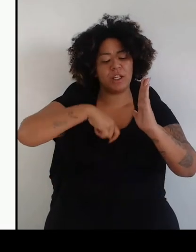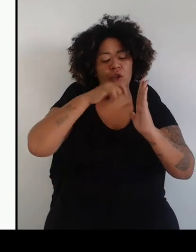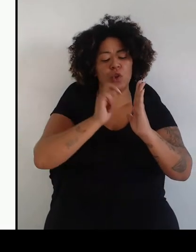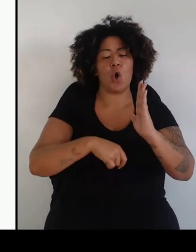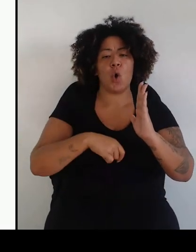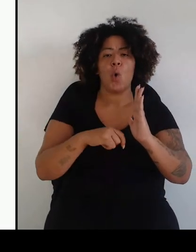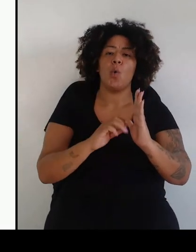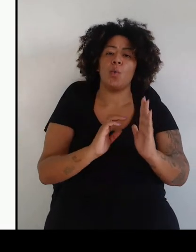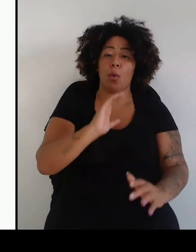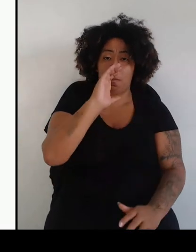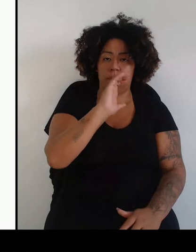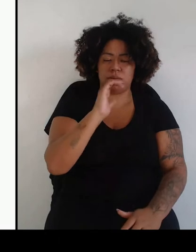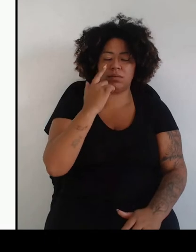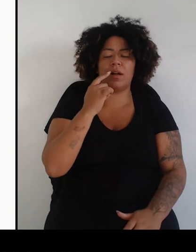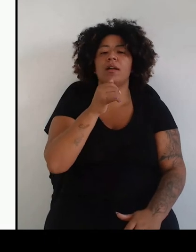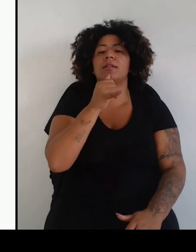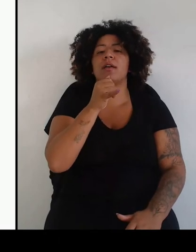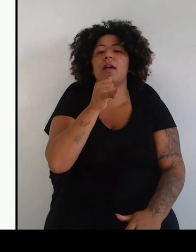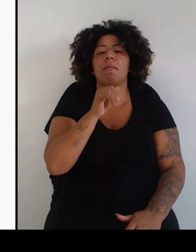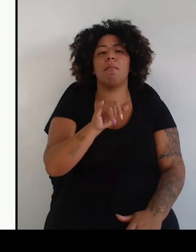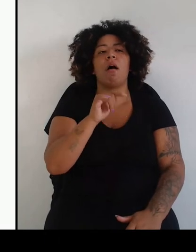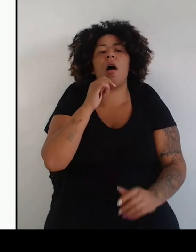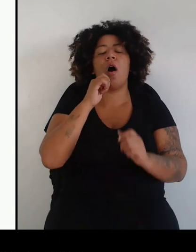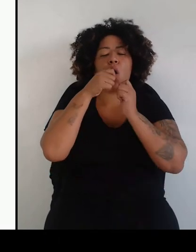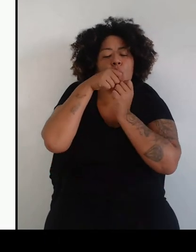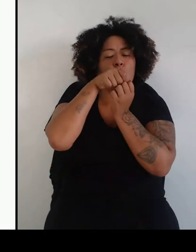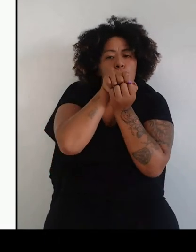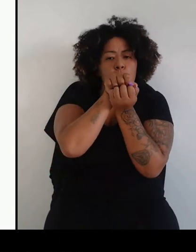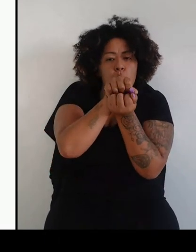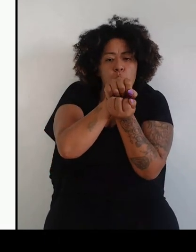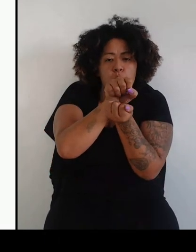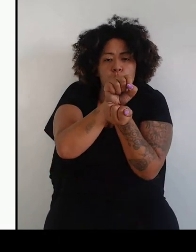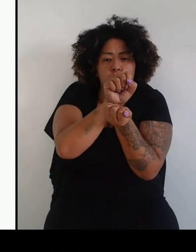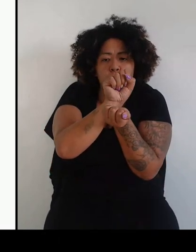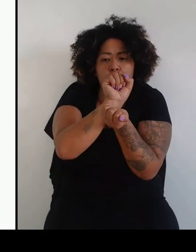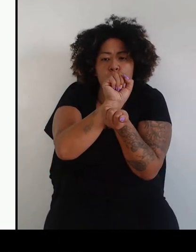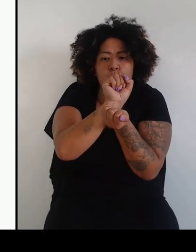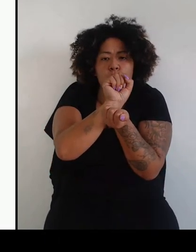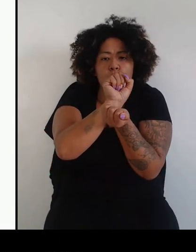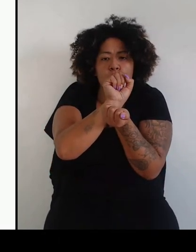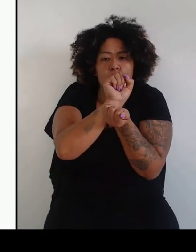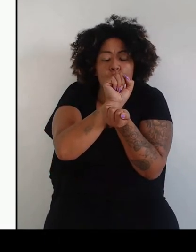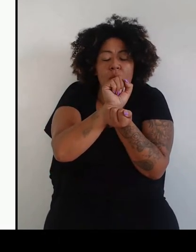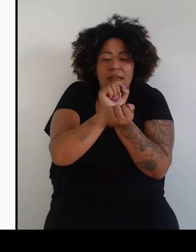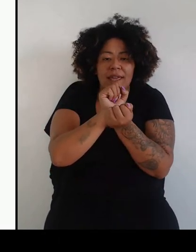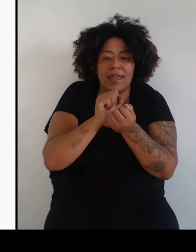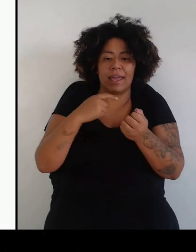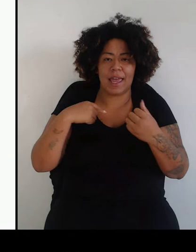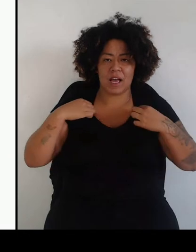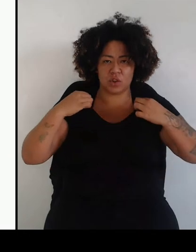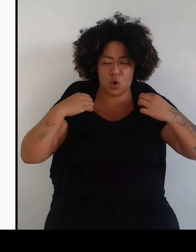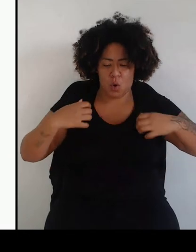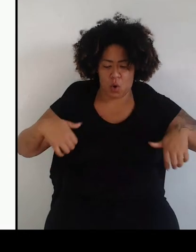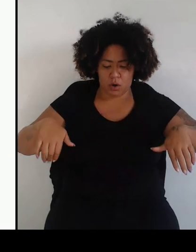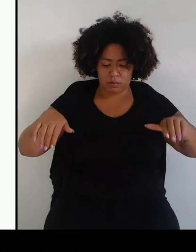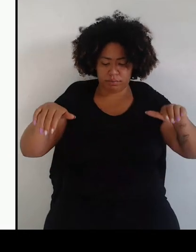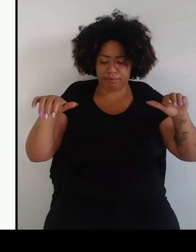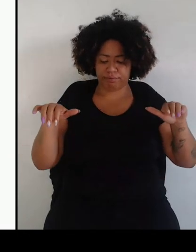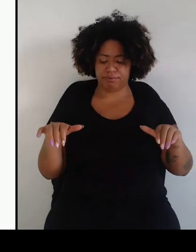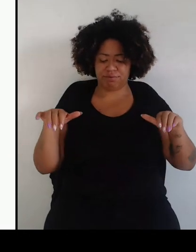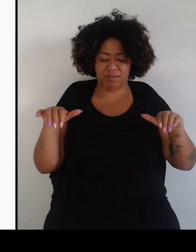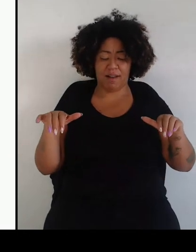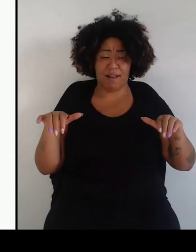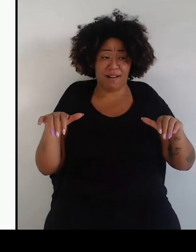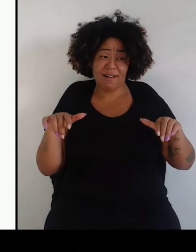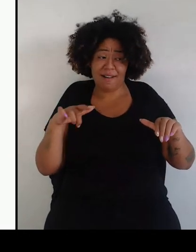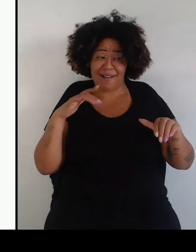roupas dentro desses espaços seria uma tentativa de destruir a Autoridade Divina dessa imagem